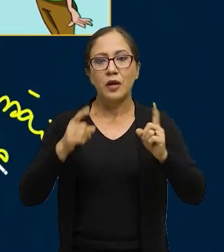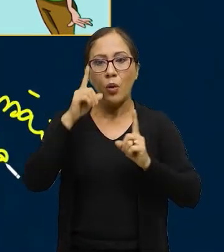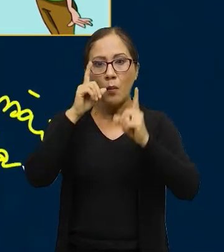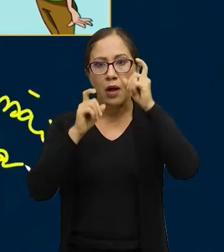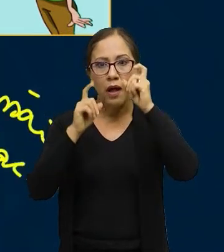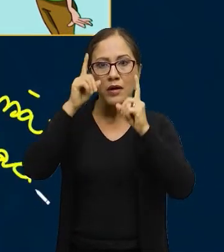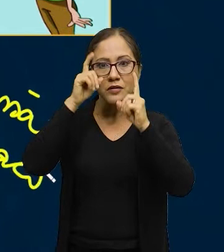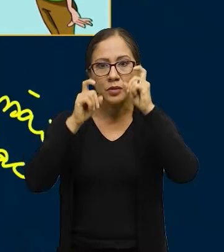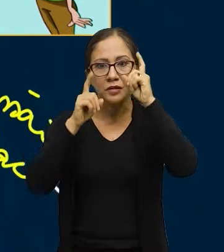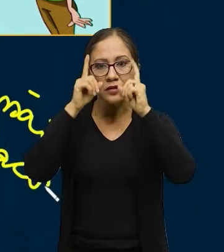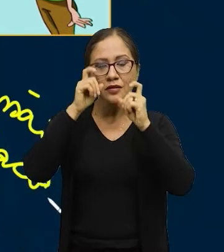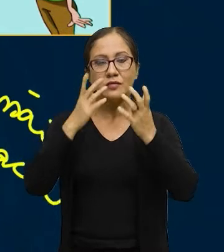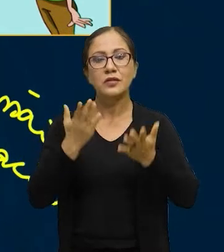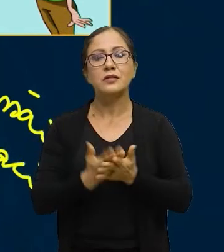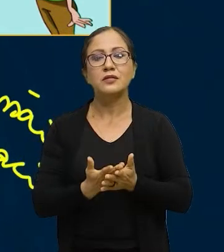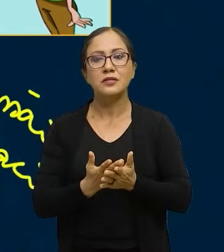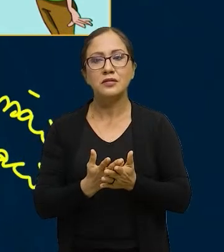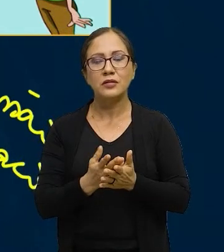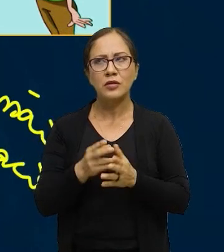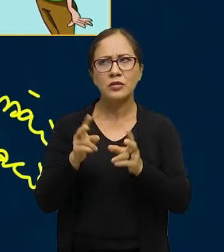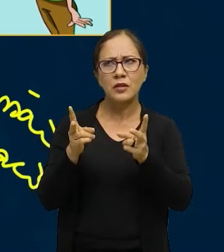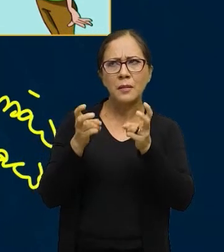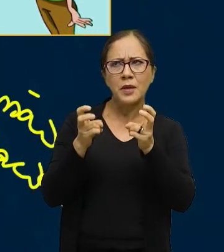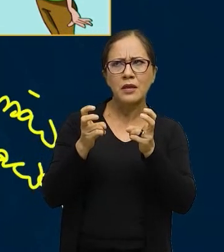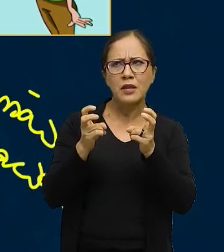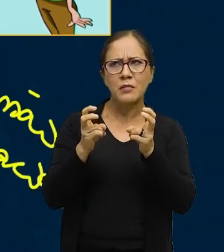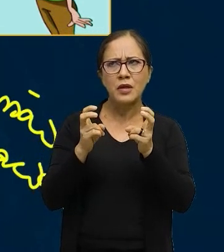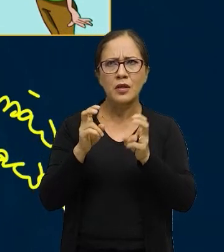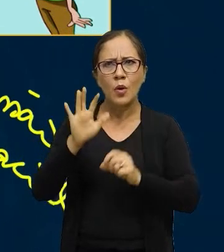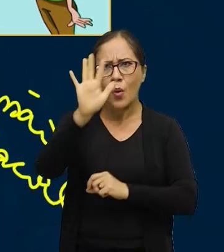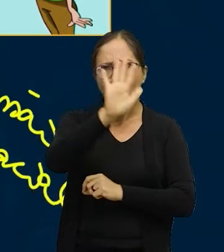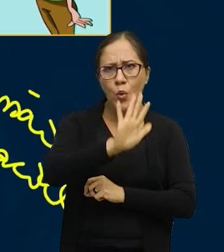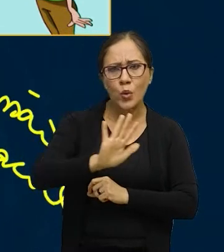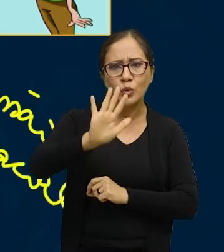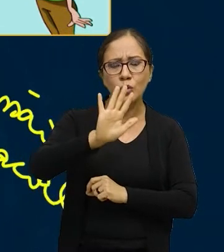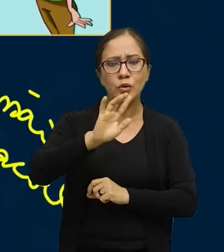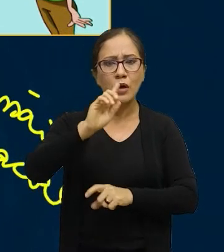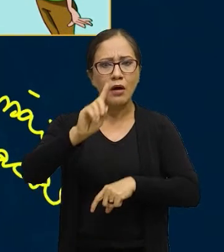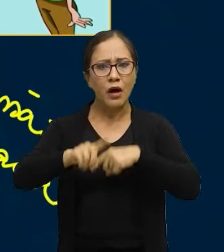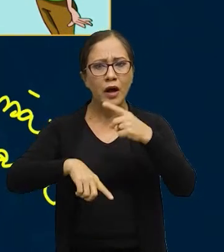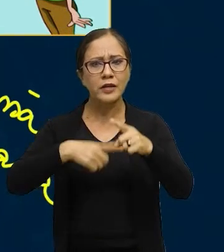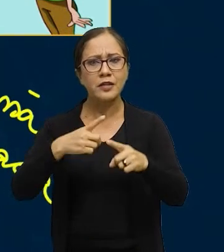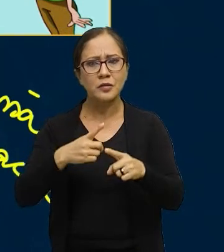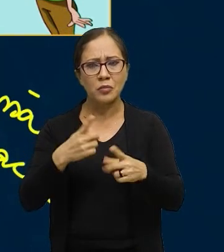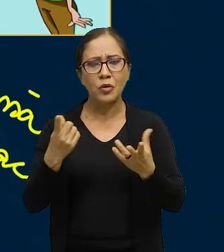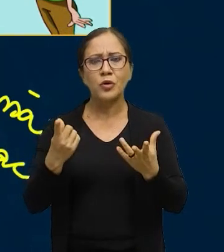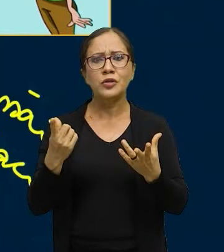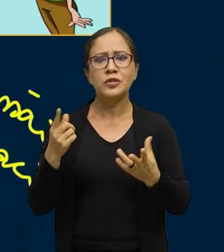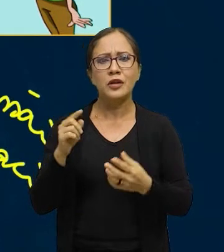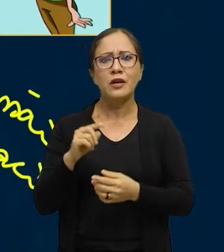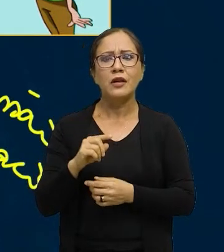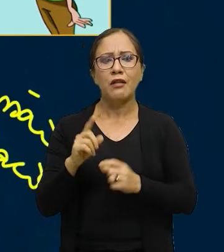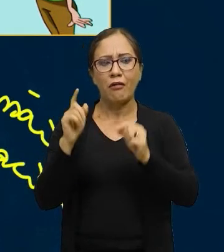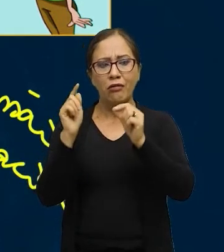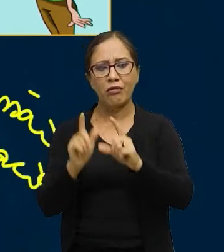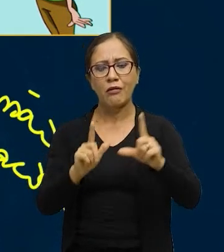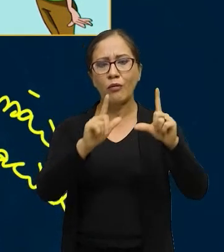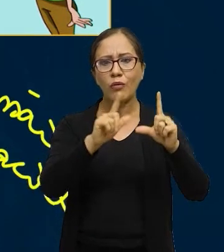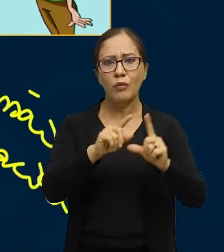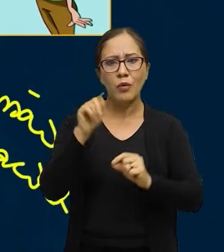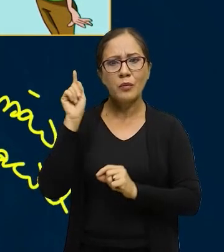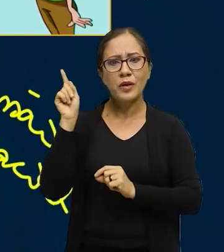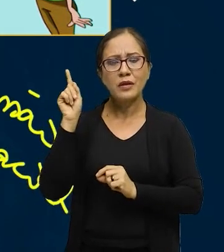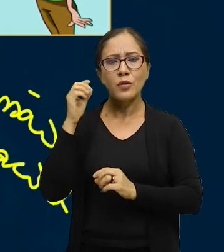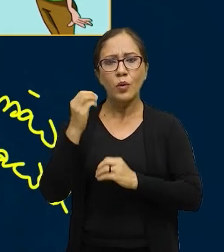para poder interpretar o todo. Depois ele fica um pouco mais seguro, esses personagens no segundo momento.